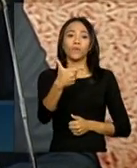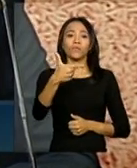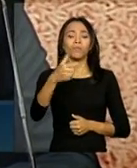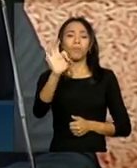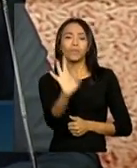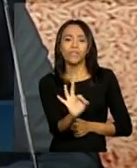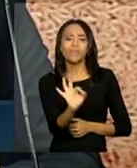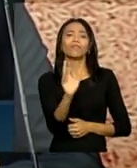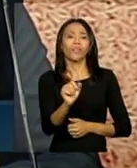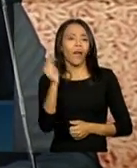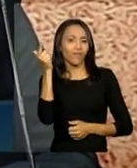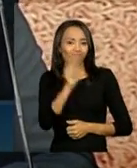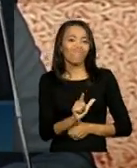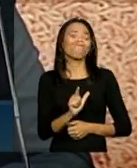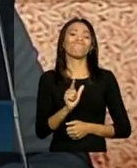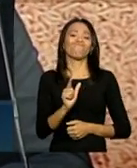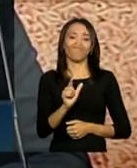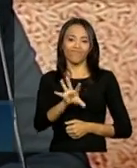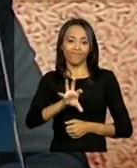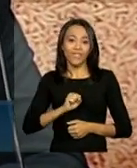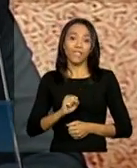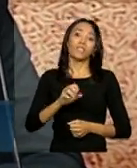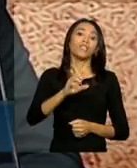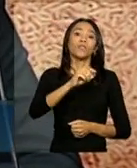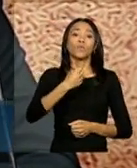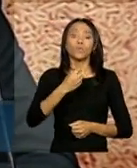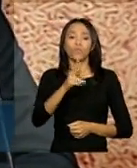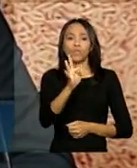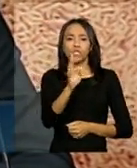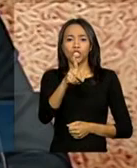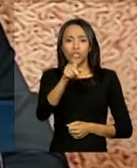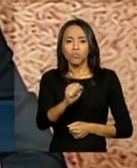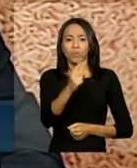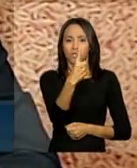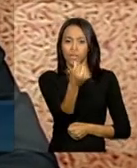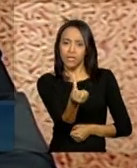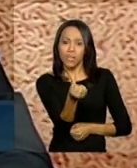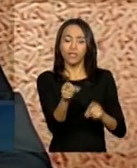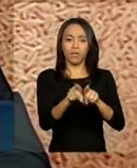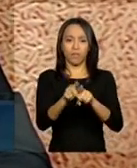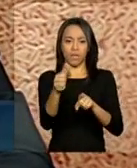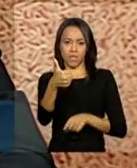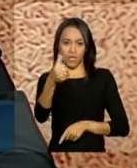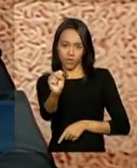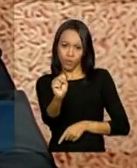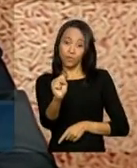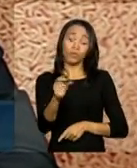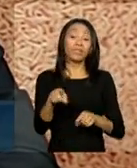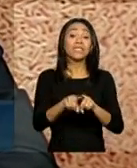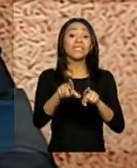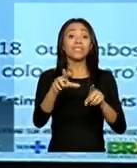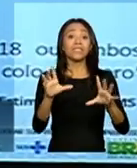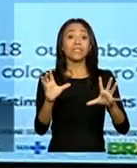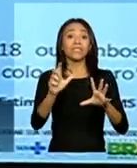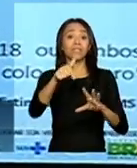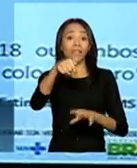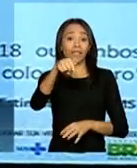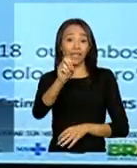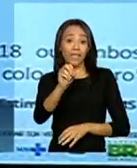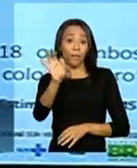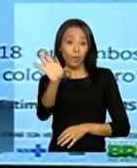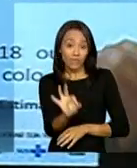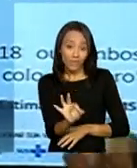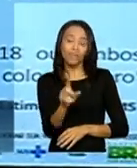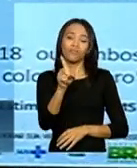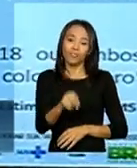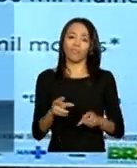estão infectadas pelos tipos 16 e 18 ambos presentes em 70% dos câncer do colo